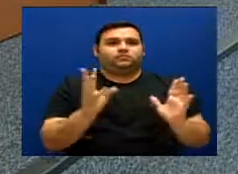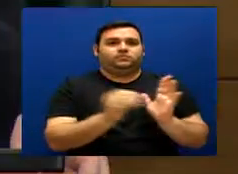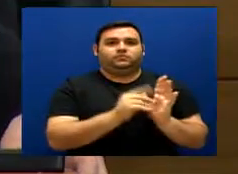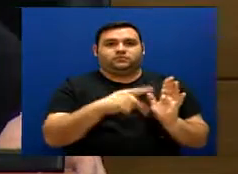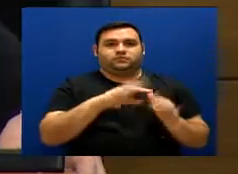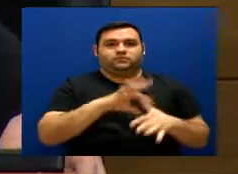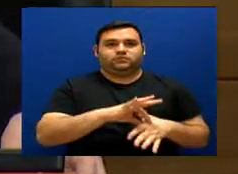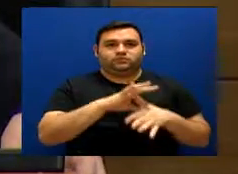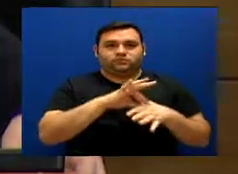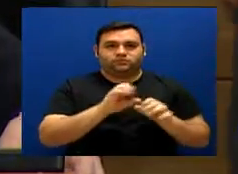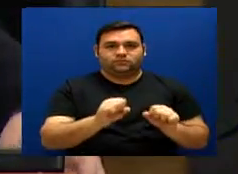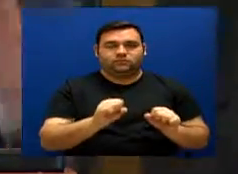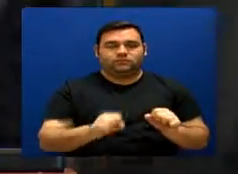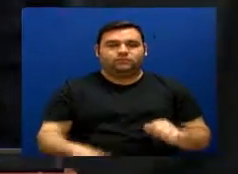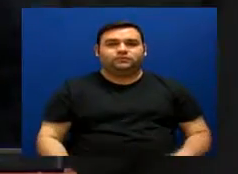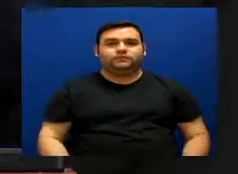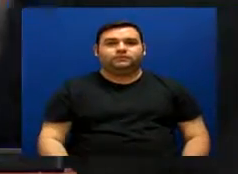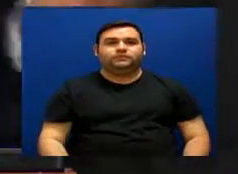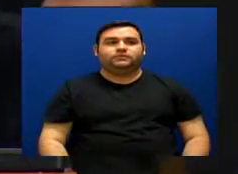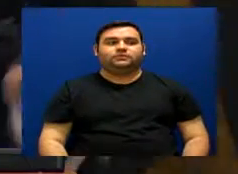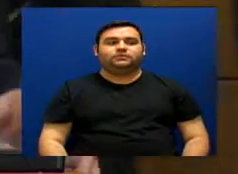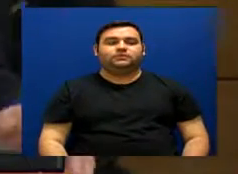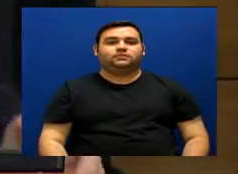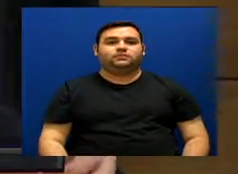líder. Não, vamos?